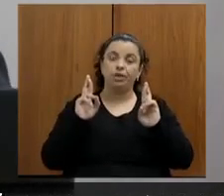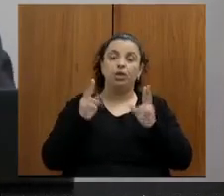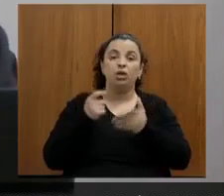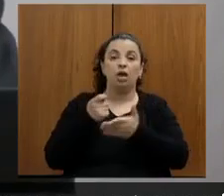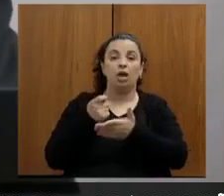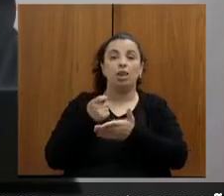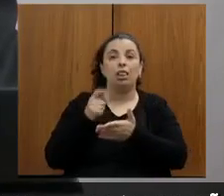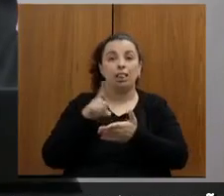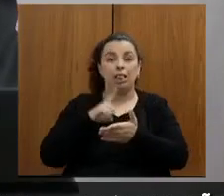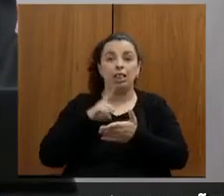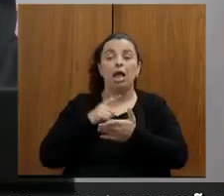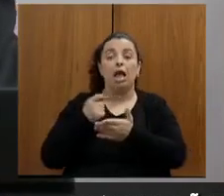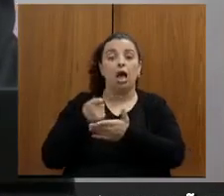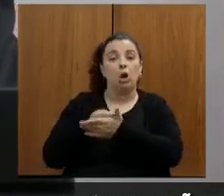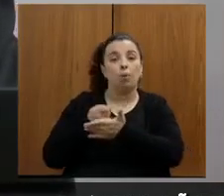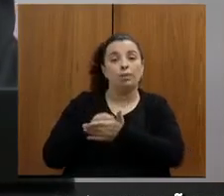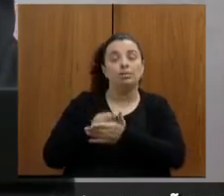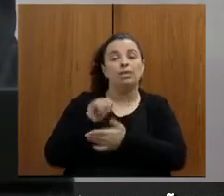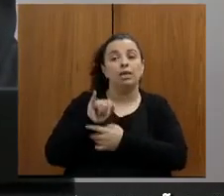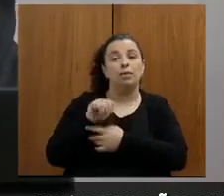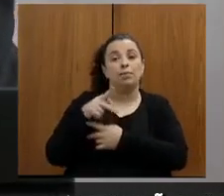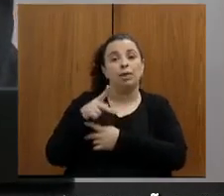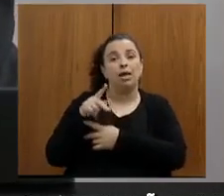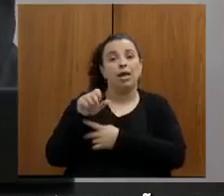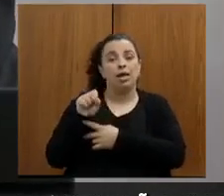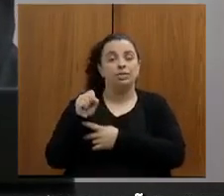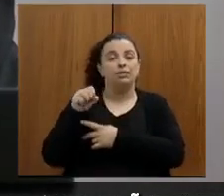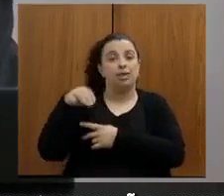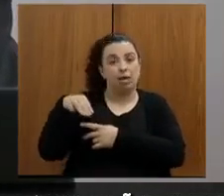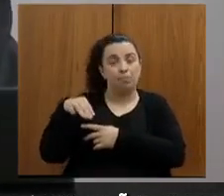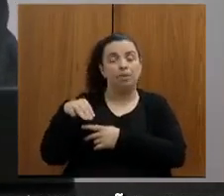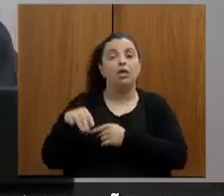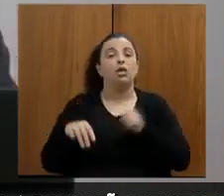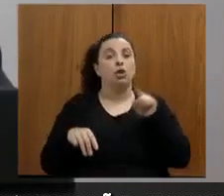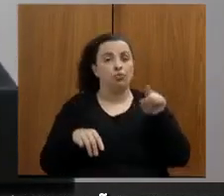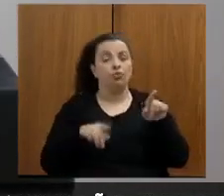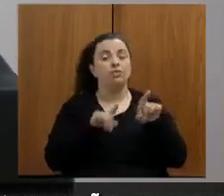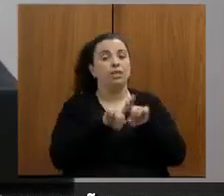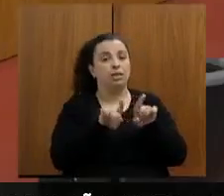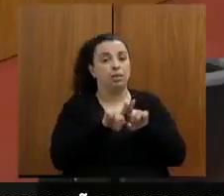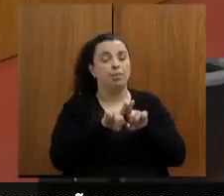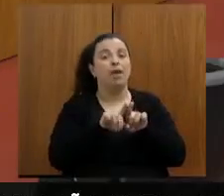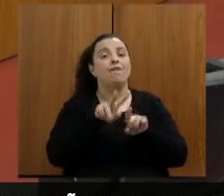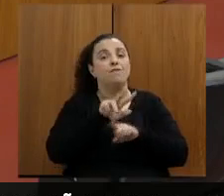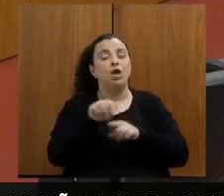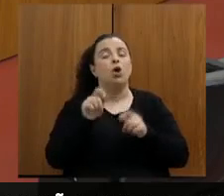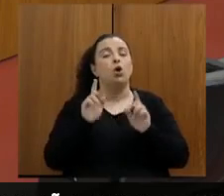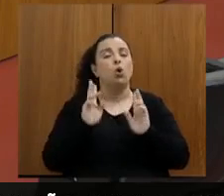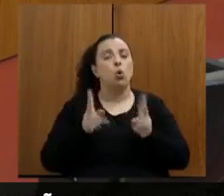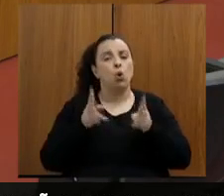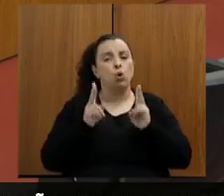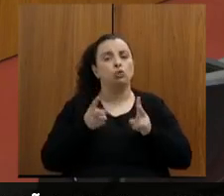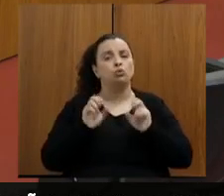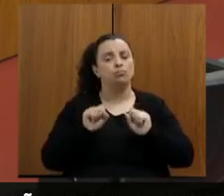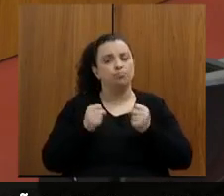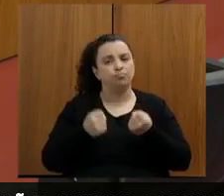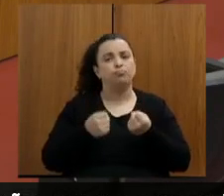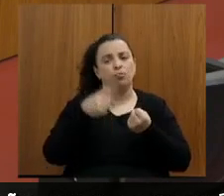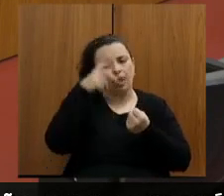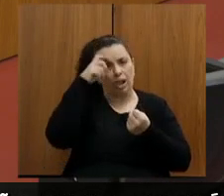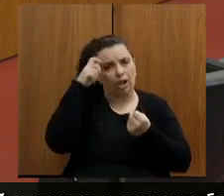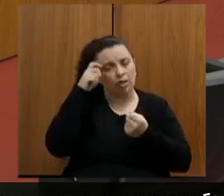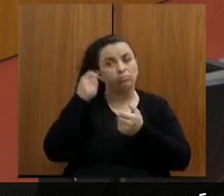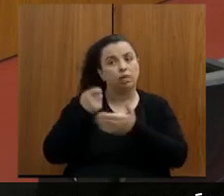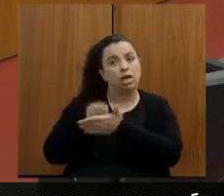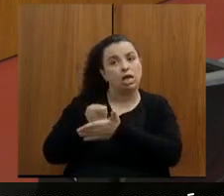cobrança do ipsn tanto o senhor como comandante-geral da Polícia Militar continua envidando esforços para cobrar do governo